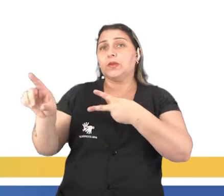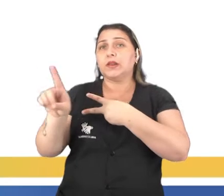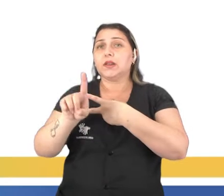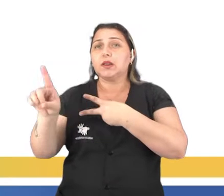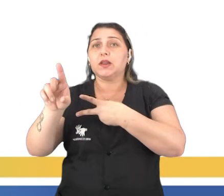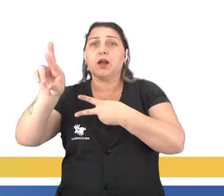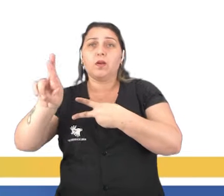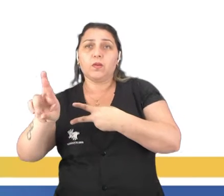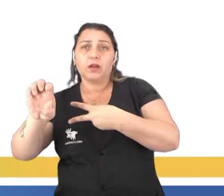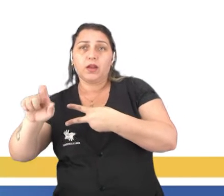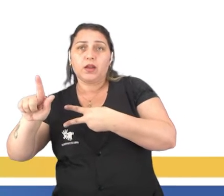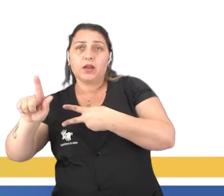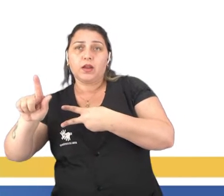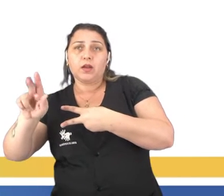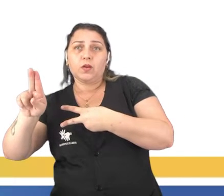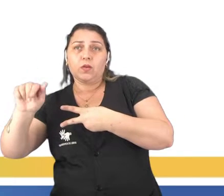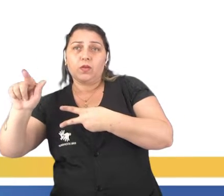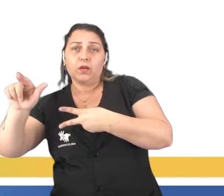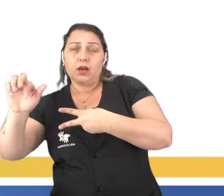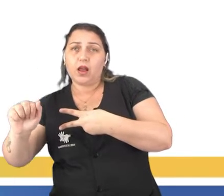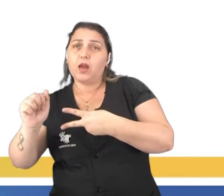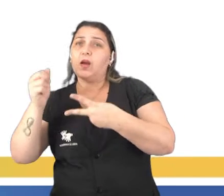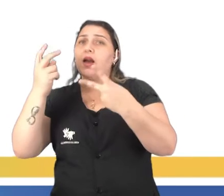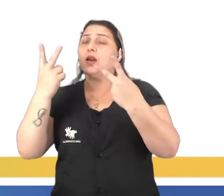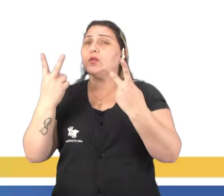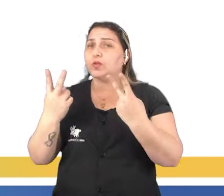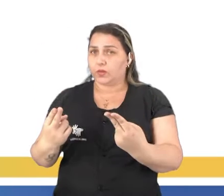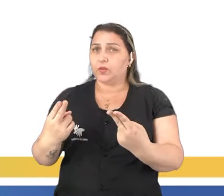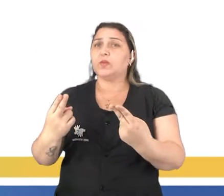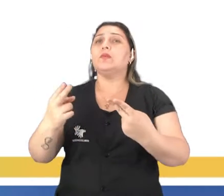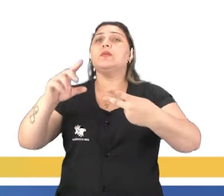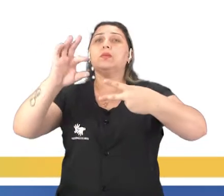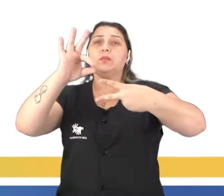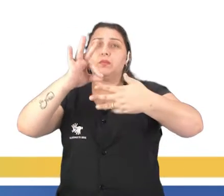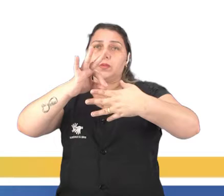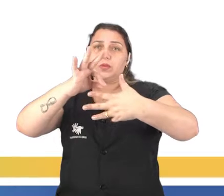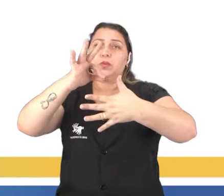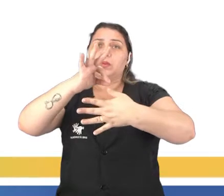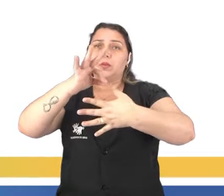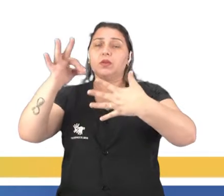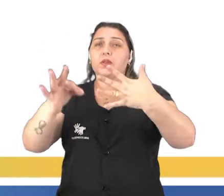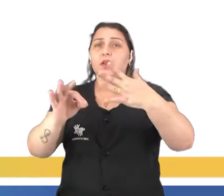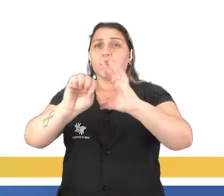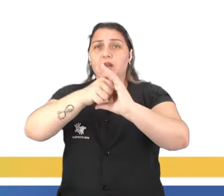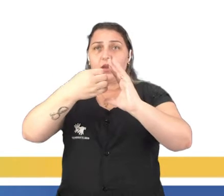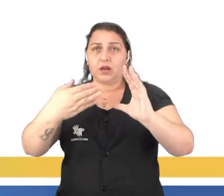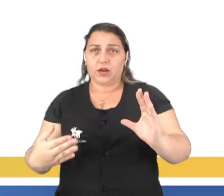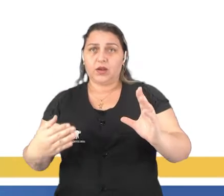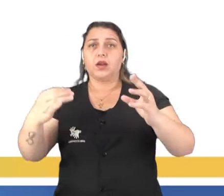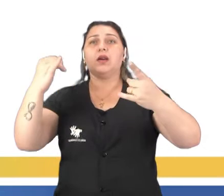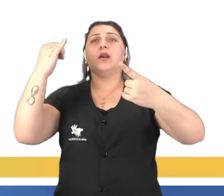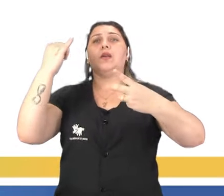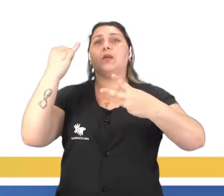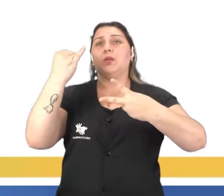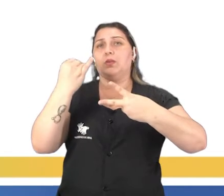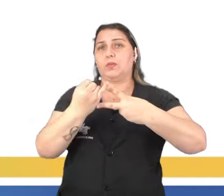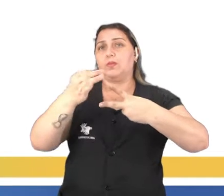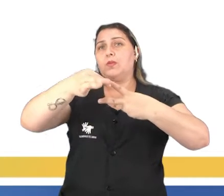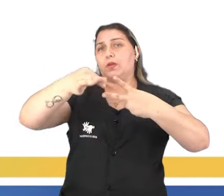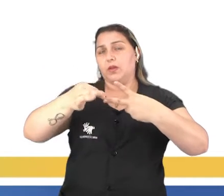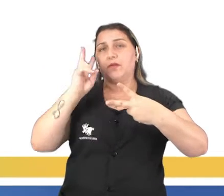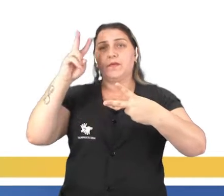quando um polígono não atender ao mesmo tempo as duas propriedades que caracterizam um polígono regular que nós